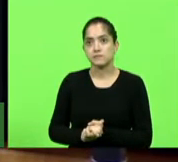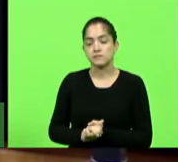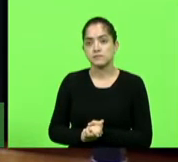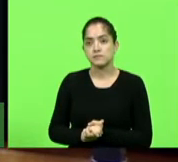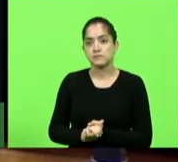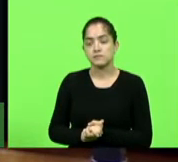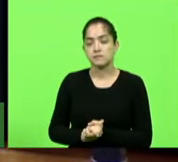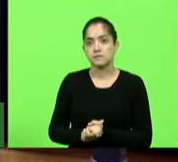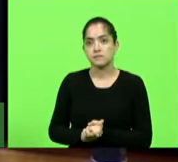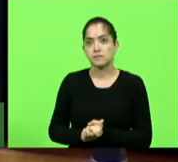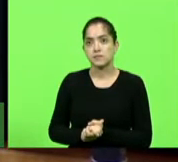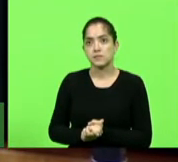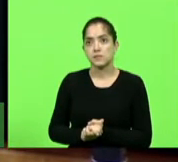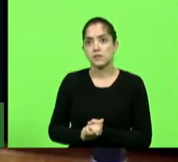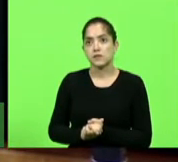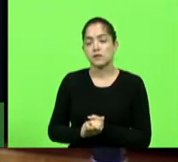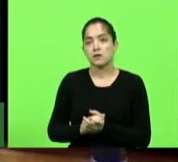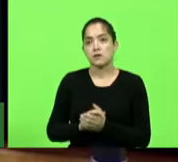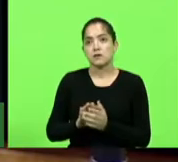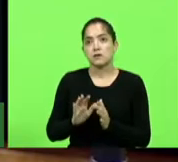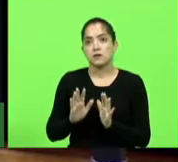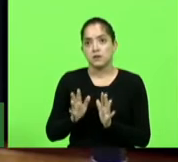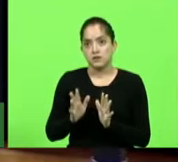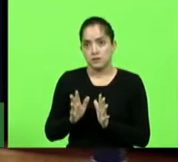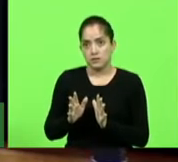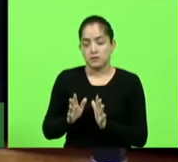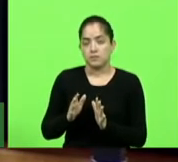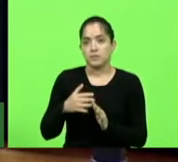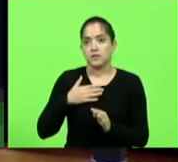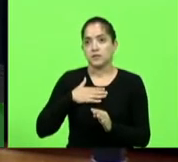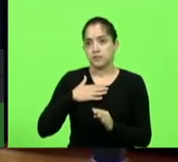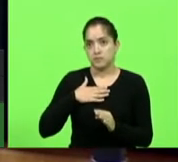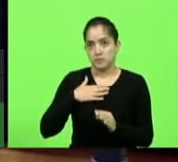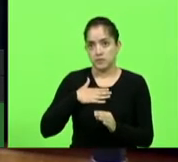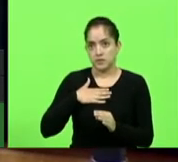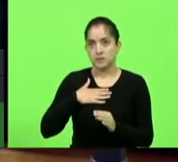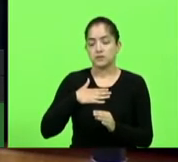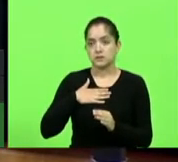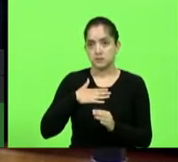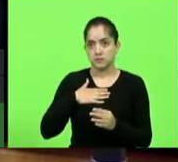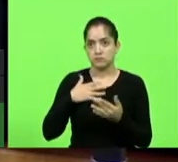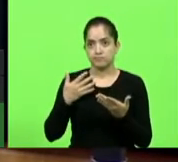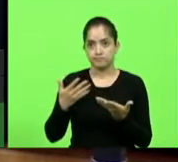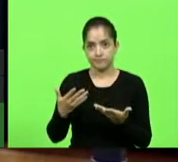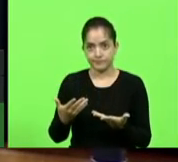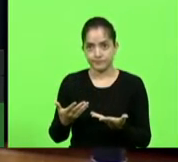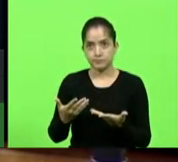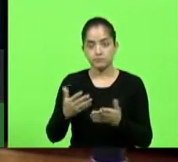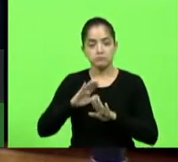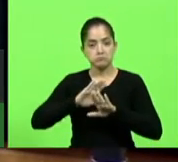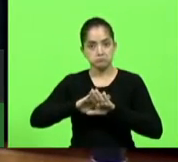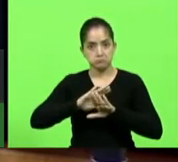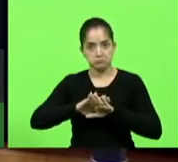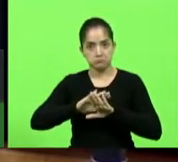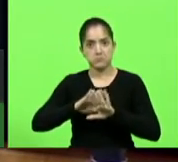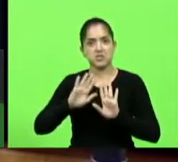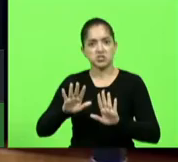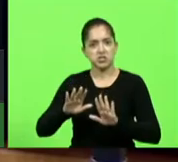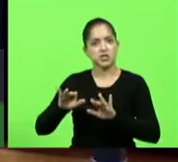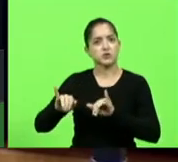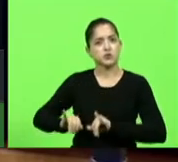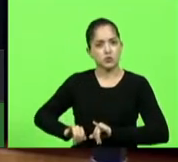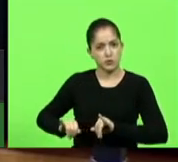Mais um minuto para concluir, deputada. É, na minha condição, nas minhas concepções ideológicas, já sofri